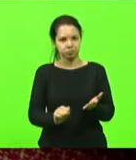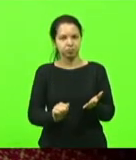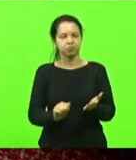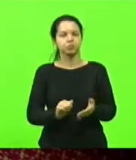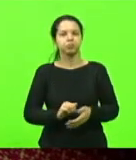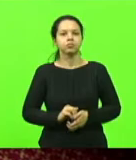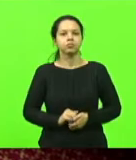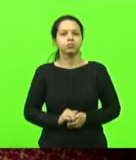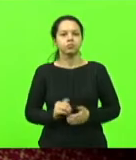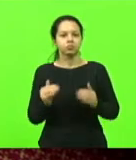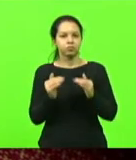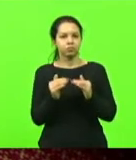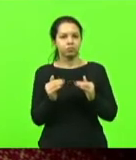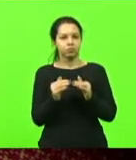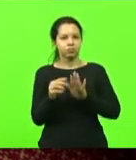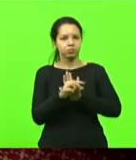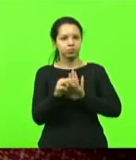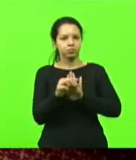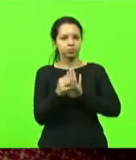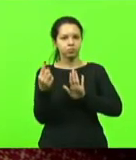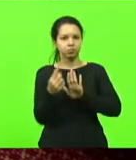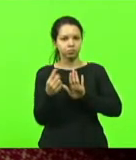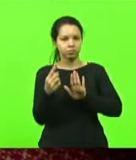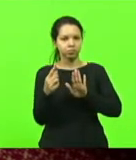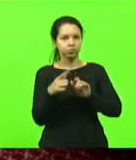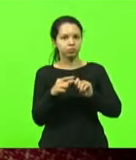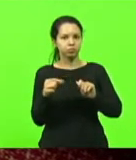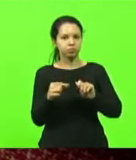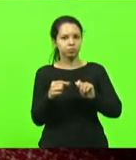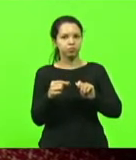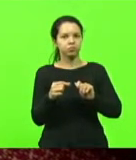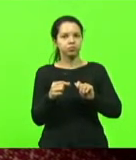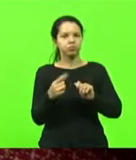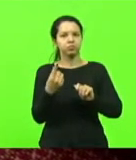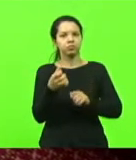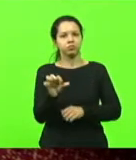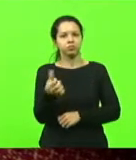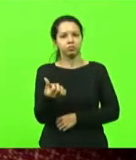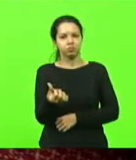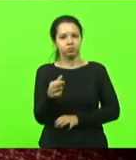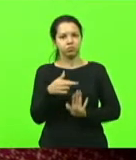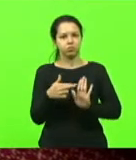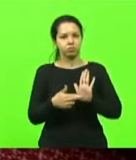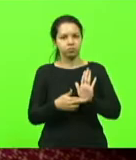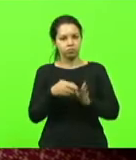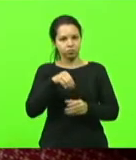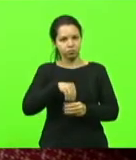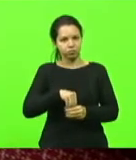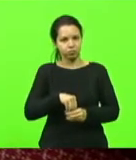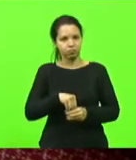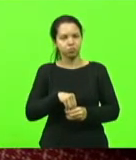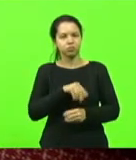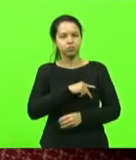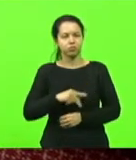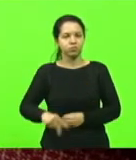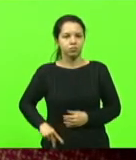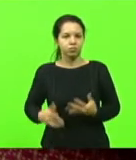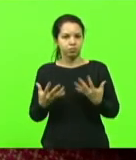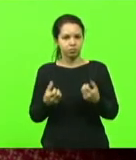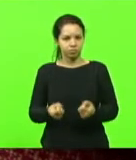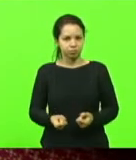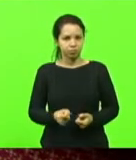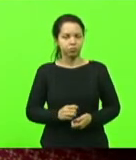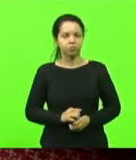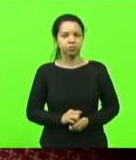em consonância com o parágrafo 1º do artigo 106 do regimento interno, o senhor presidente deu-a por